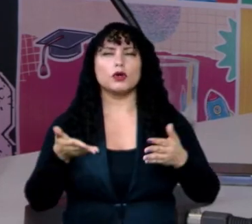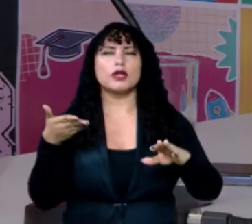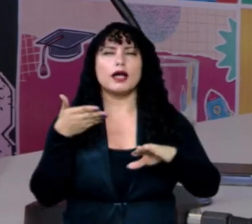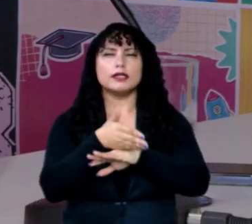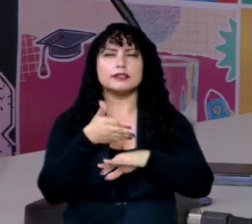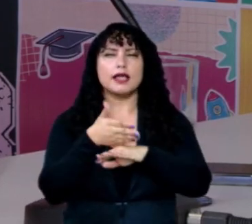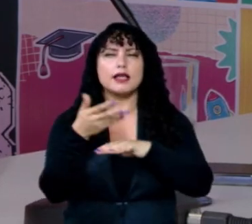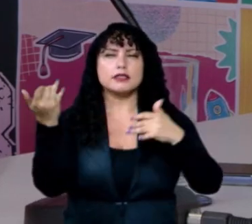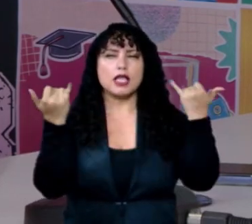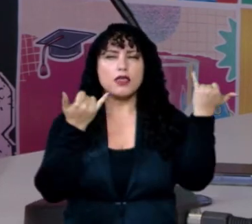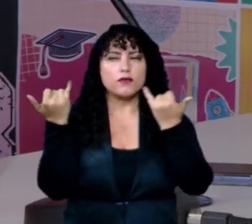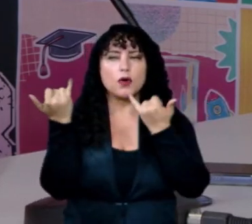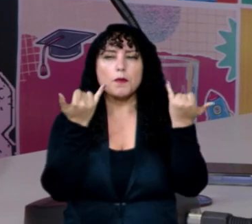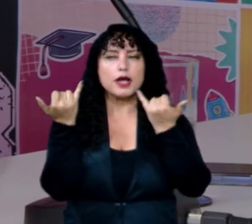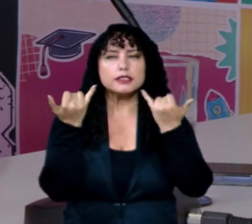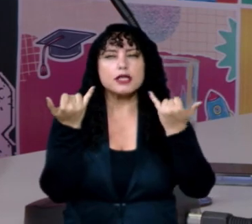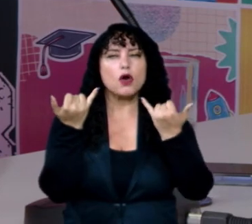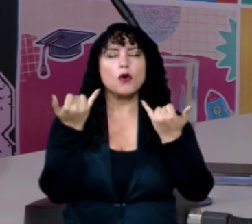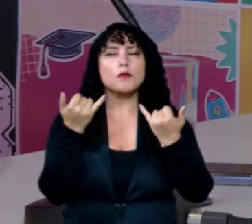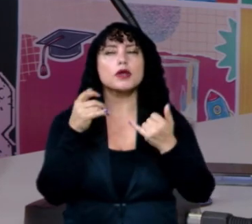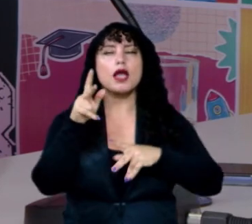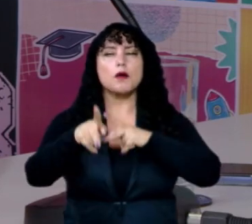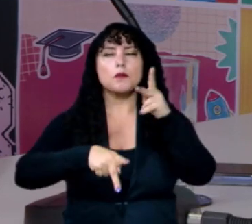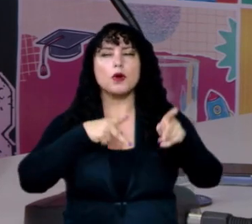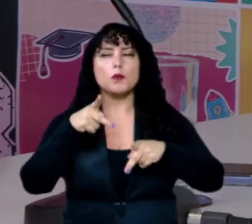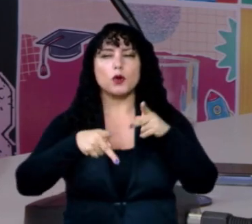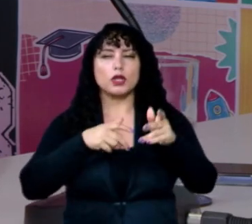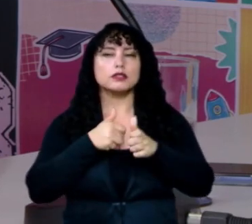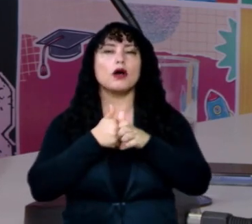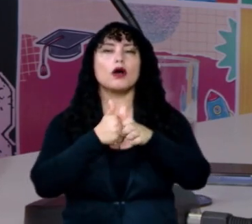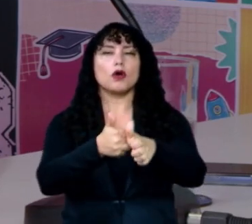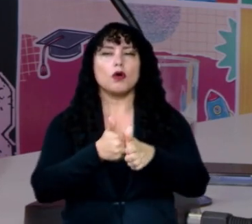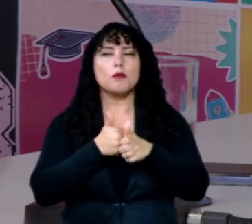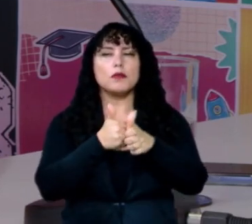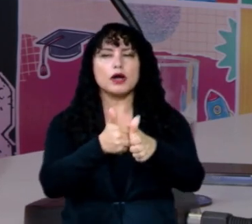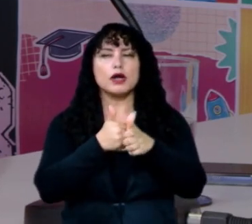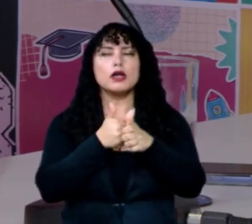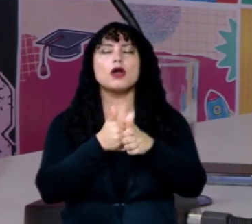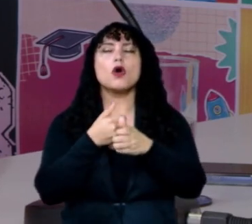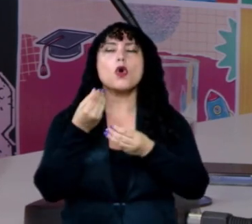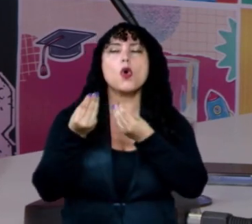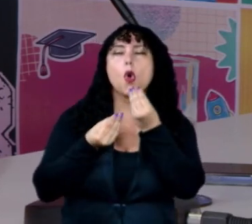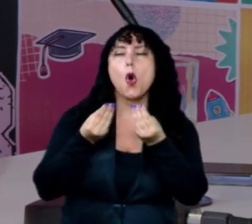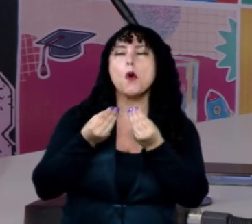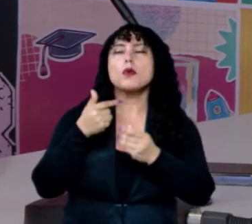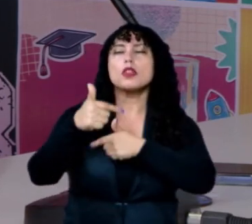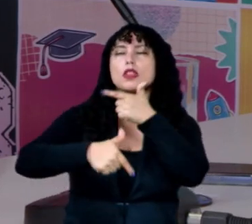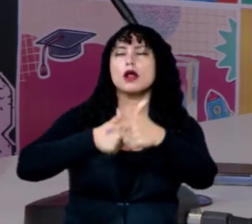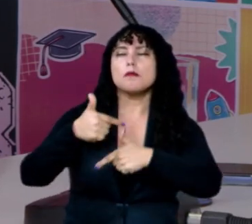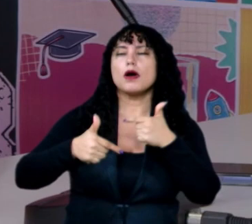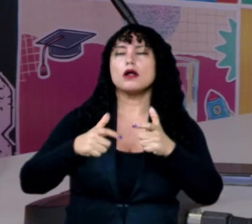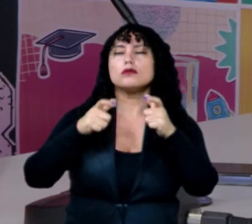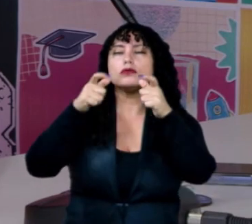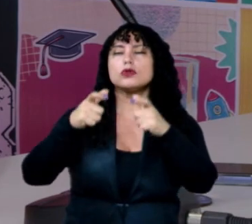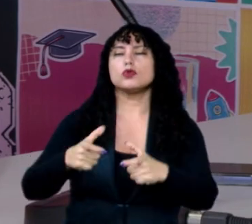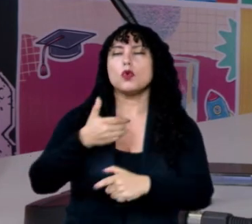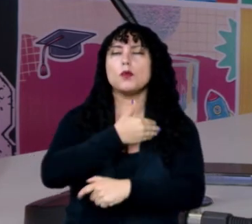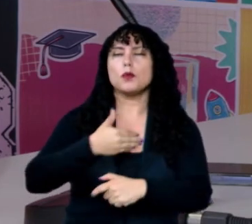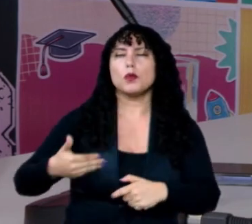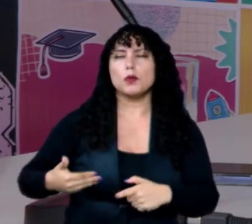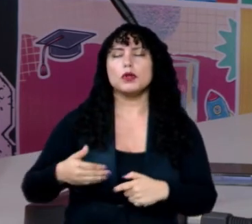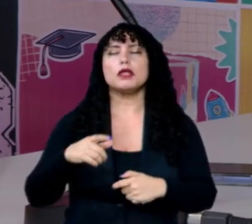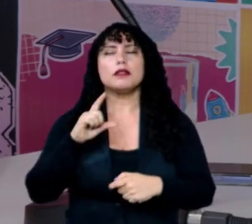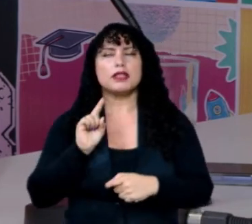à informação, para que a população acompanhe como anda o setor público. E tem um